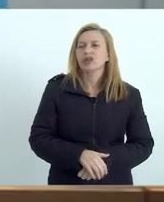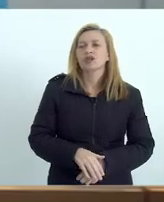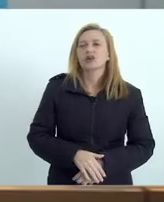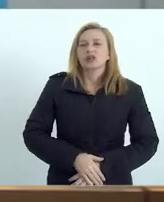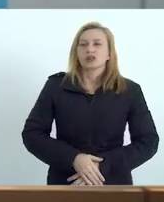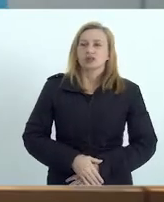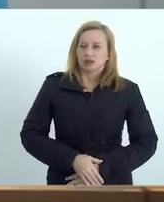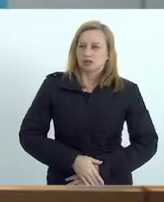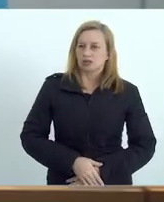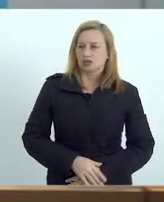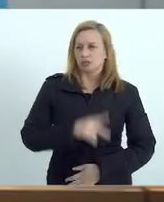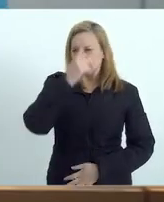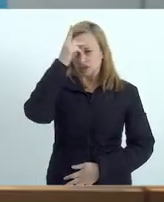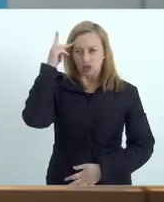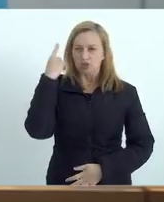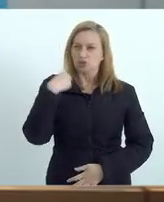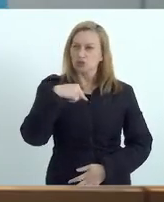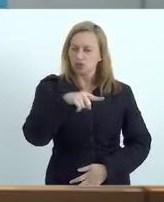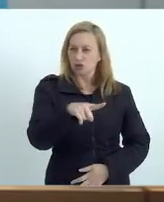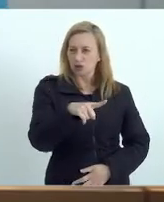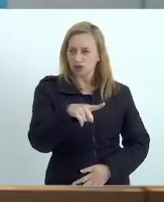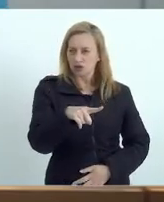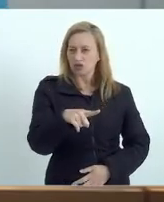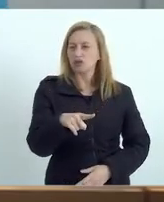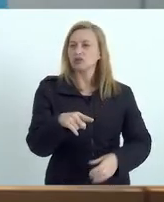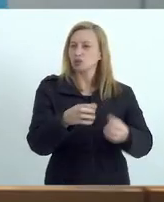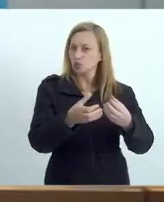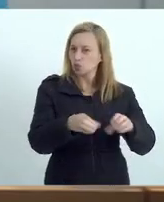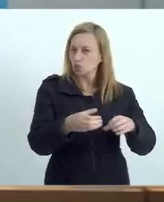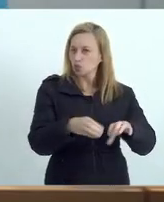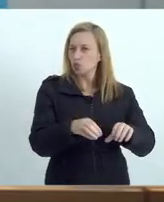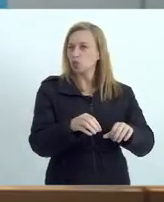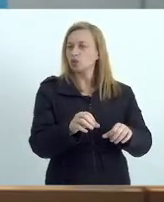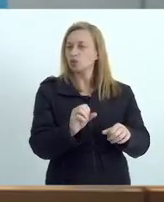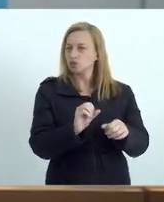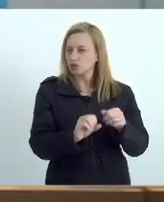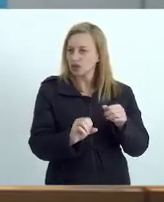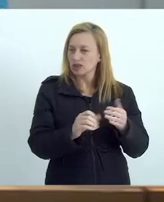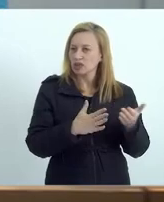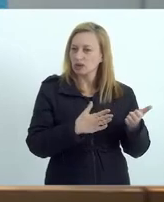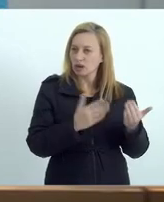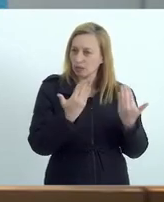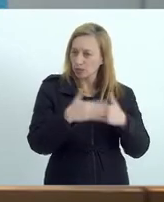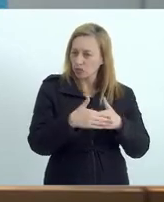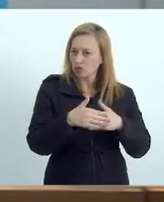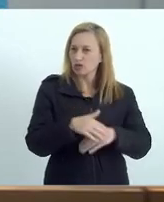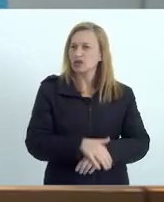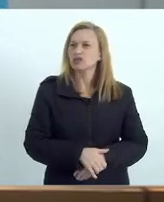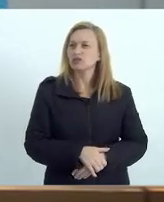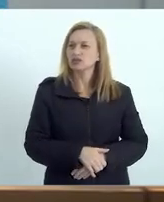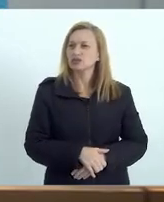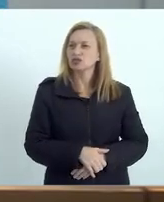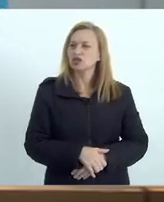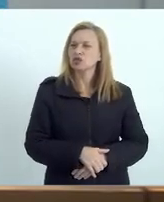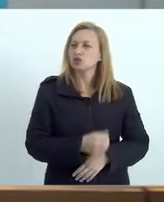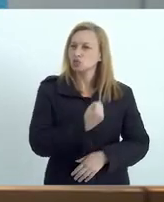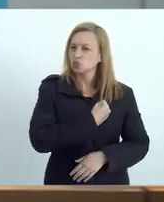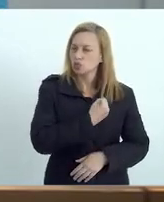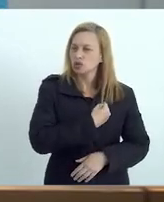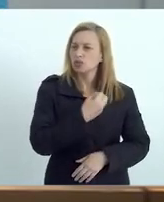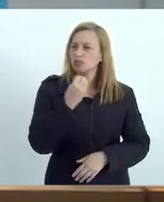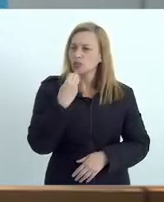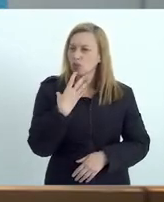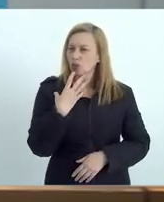candidate que foram lá prestar o concurso fizeram a prova tinham notas